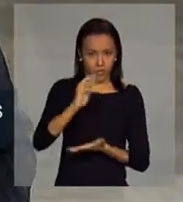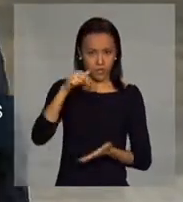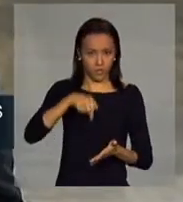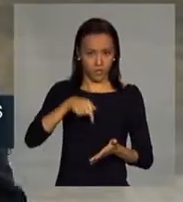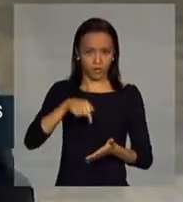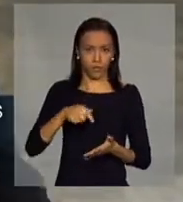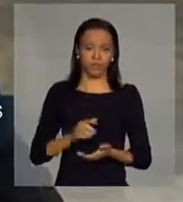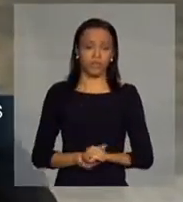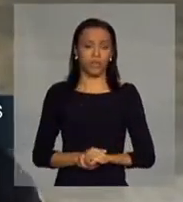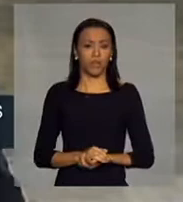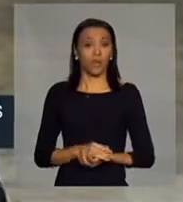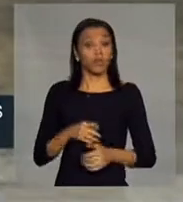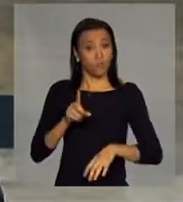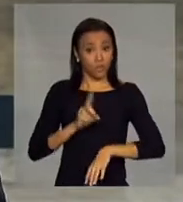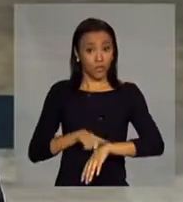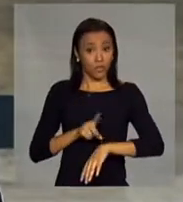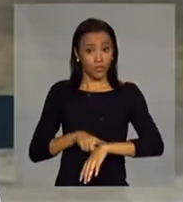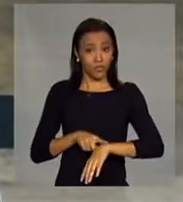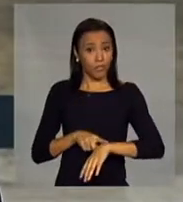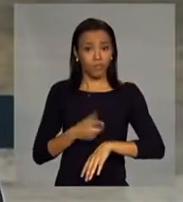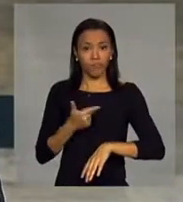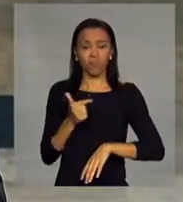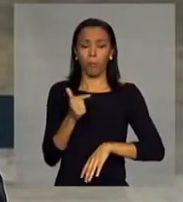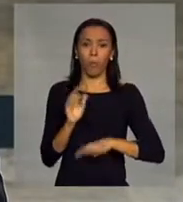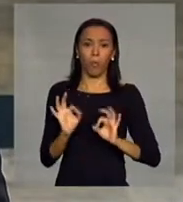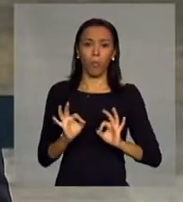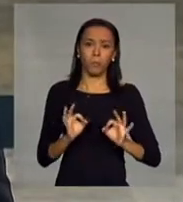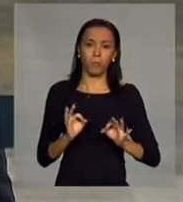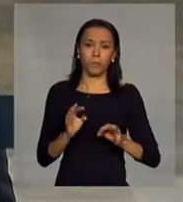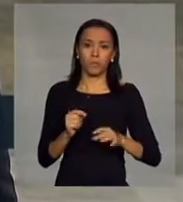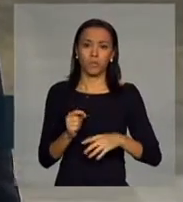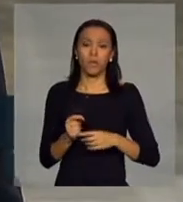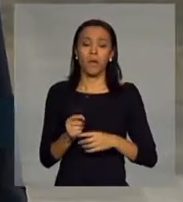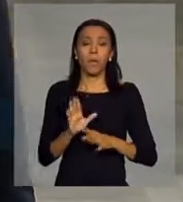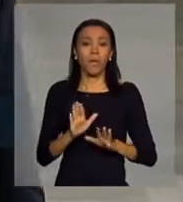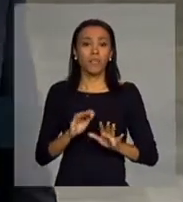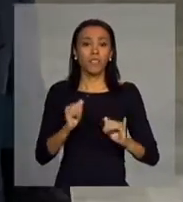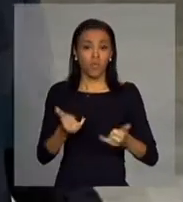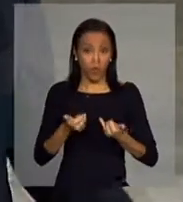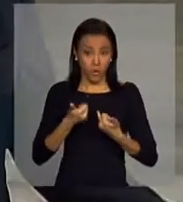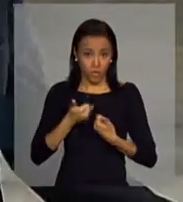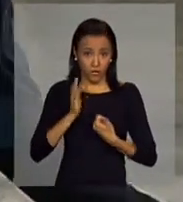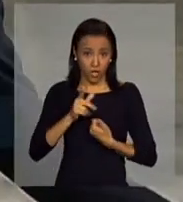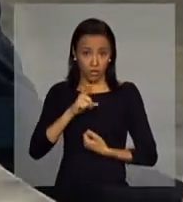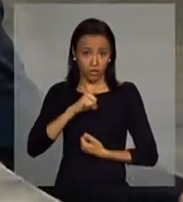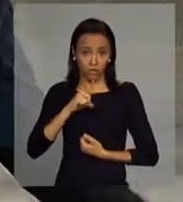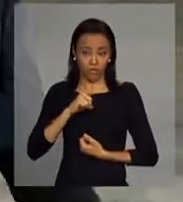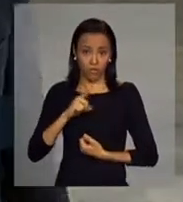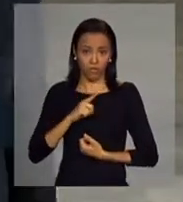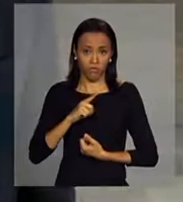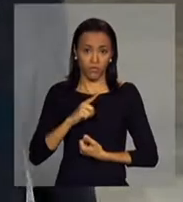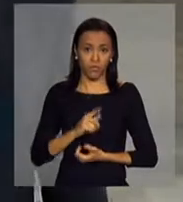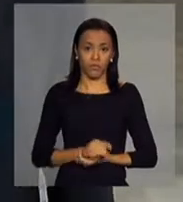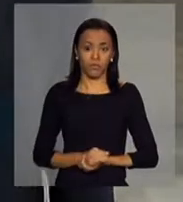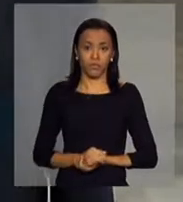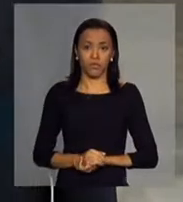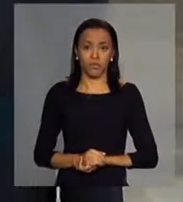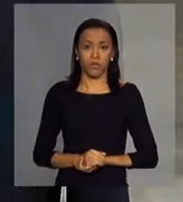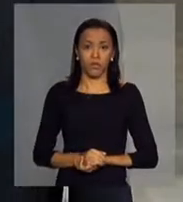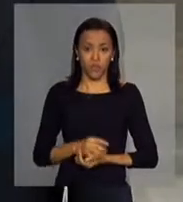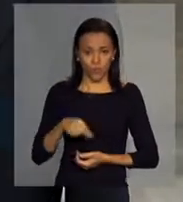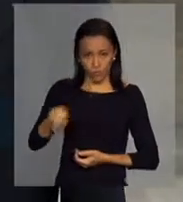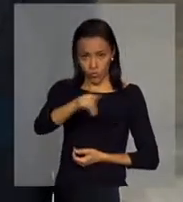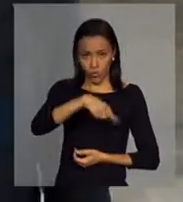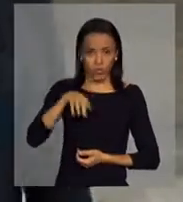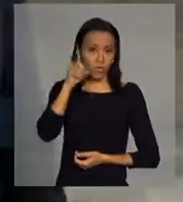Não há prazo, o Congresso não tem prazo, né? Mas a informação que se tem, os próprios deputados